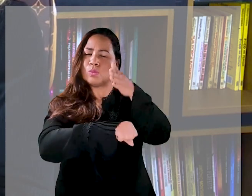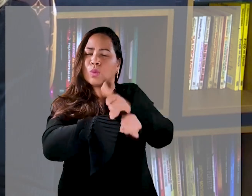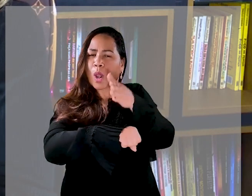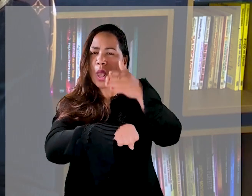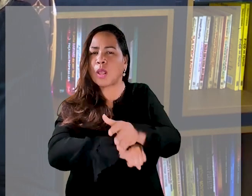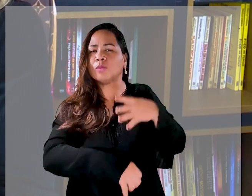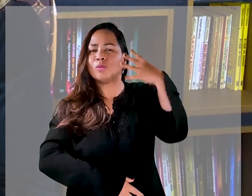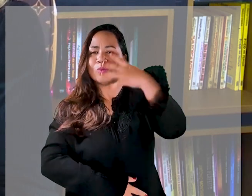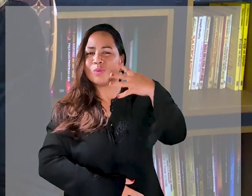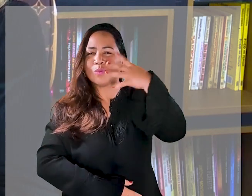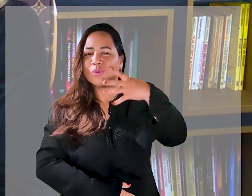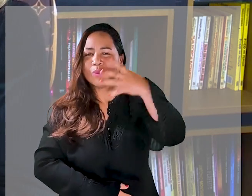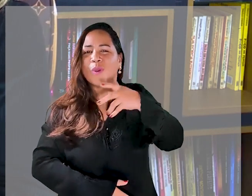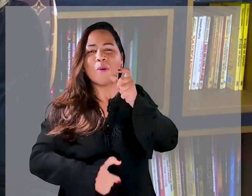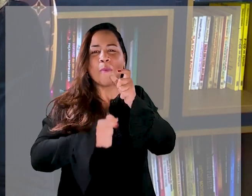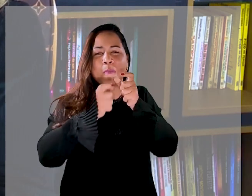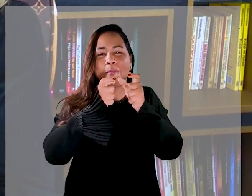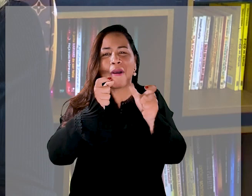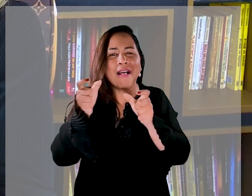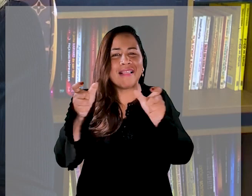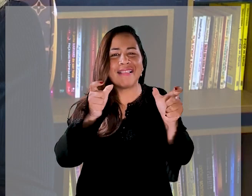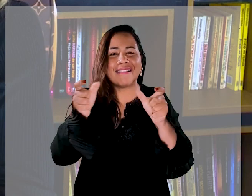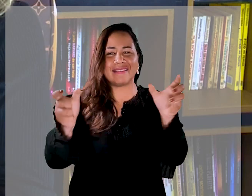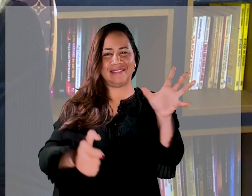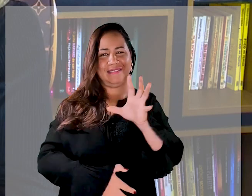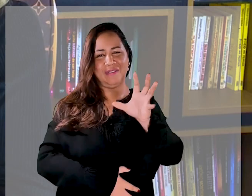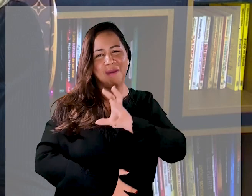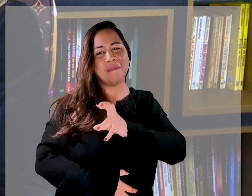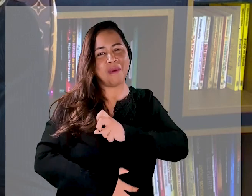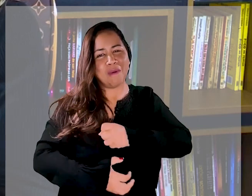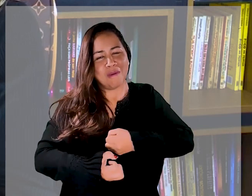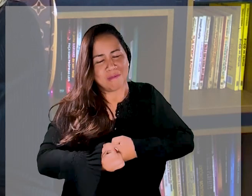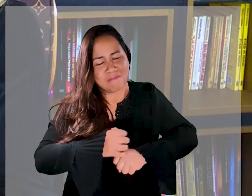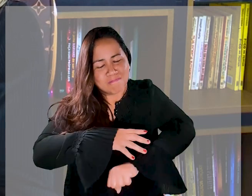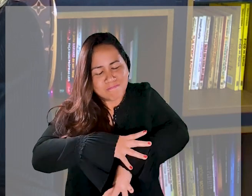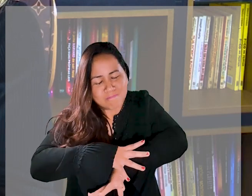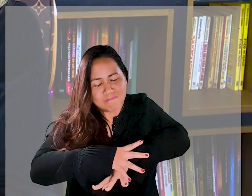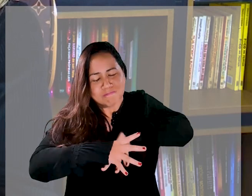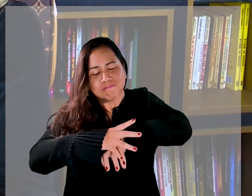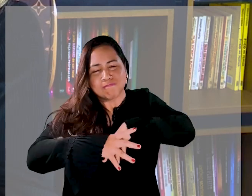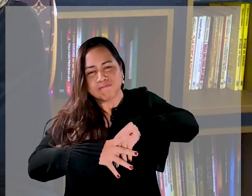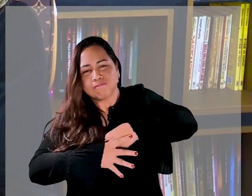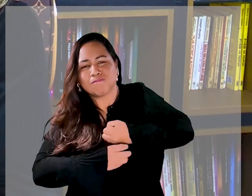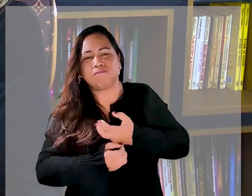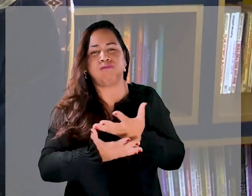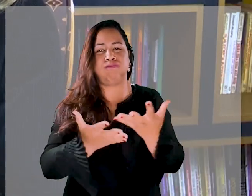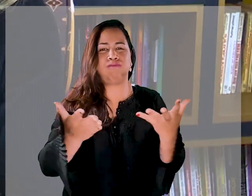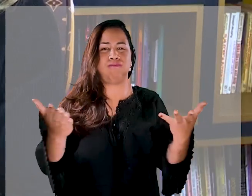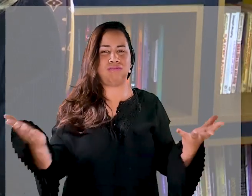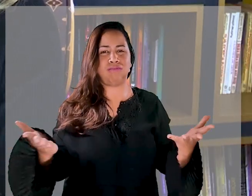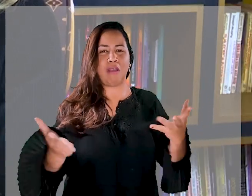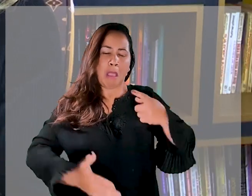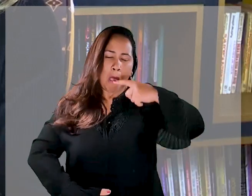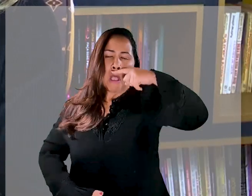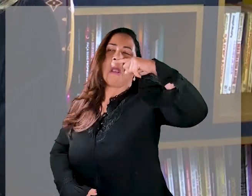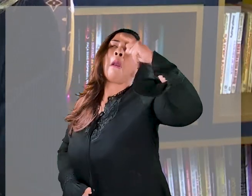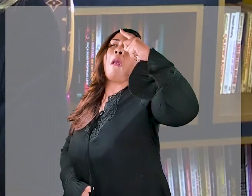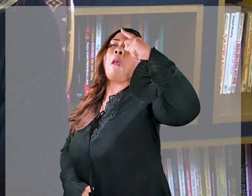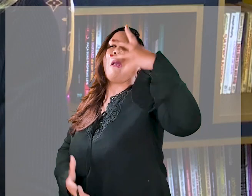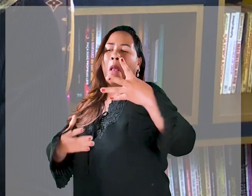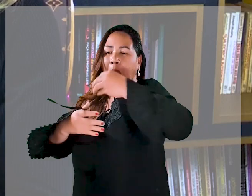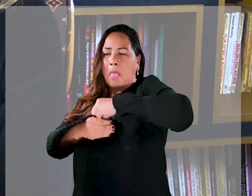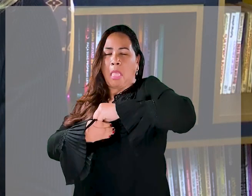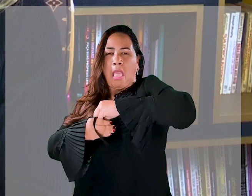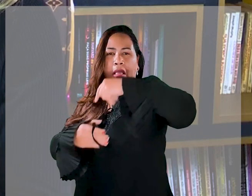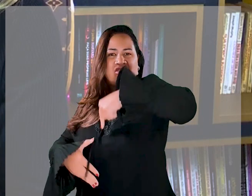palavras amorosas saem de mim. A arrogância está em mim? Não. A arrogância está nos olhos de quem vê. A arrogância está dentro